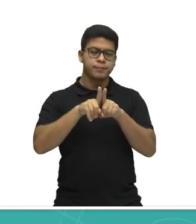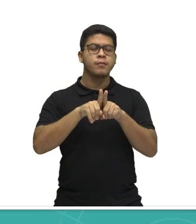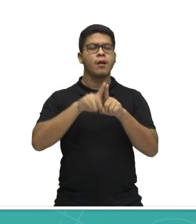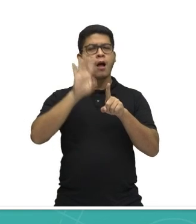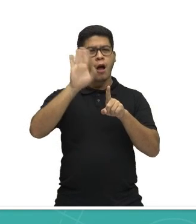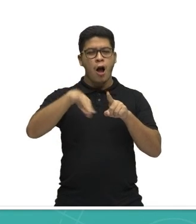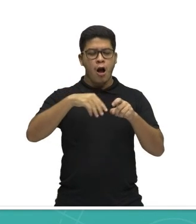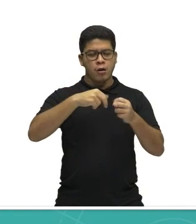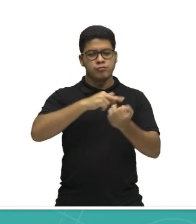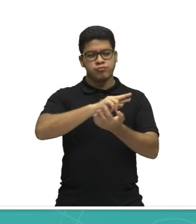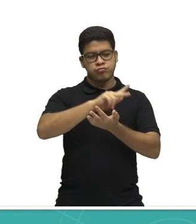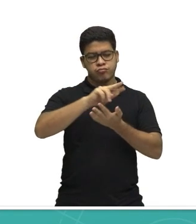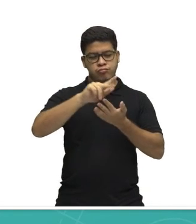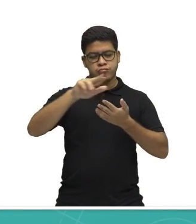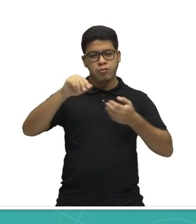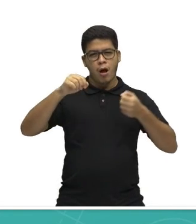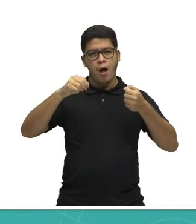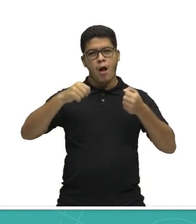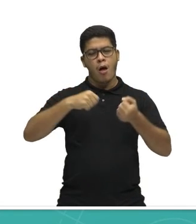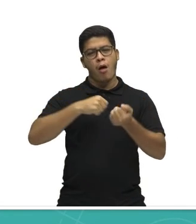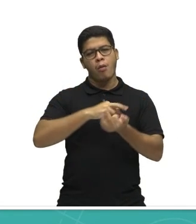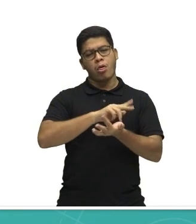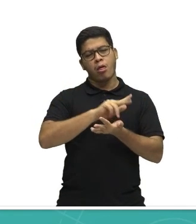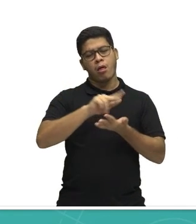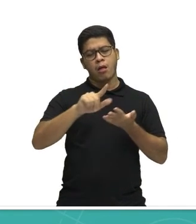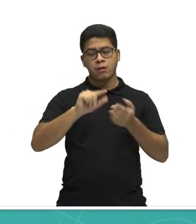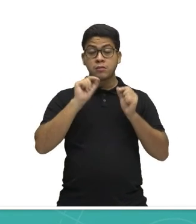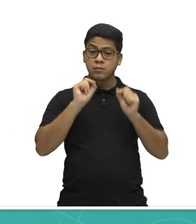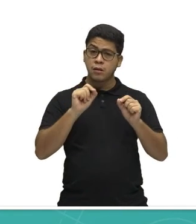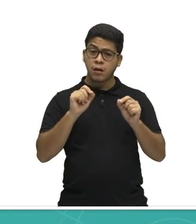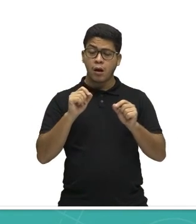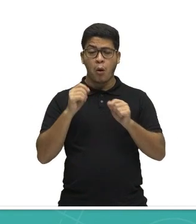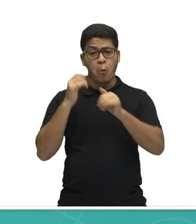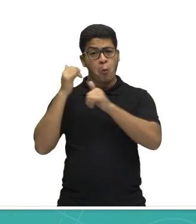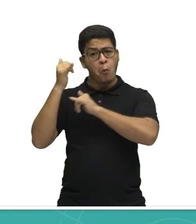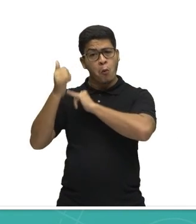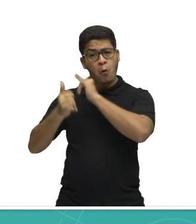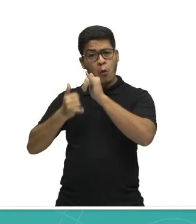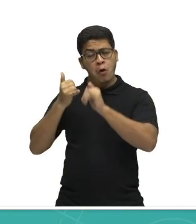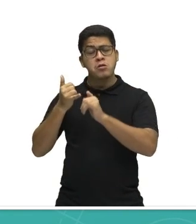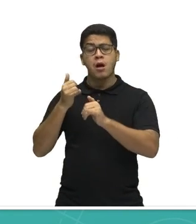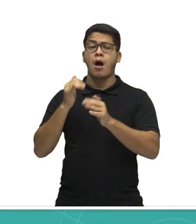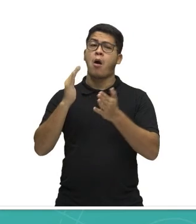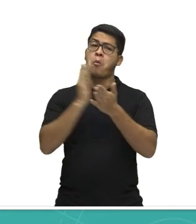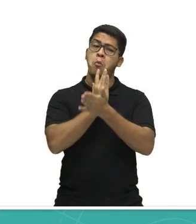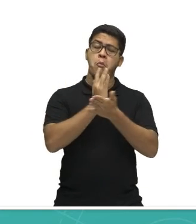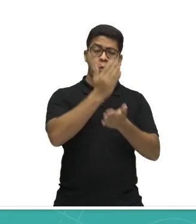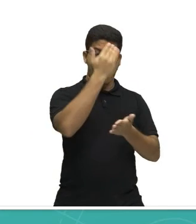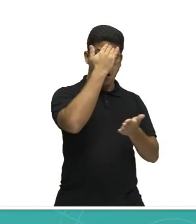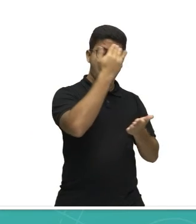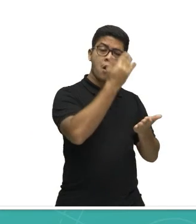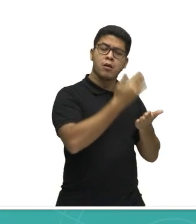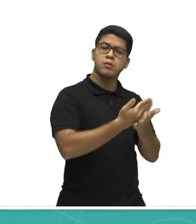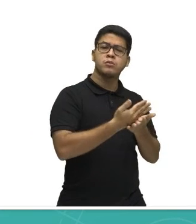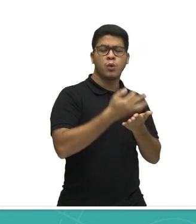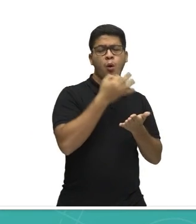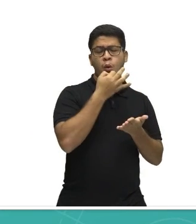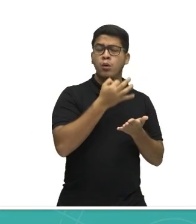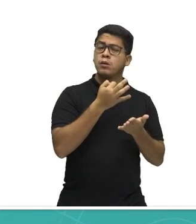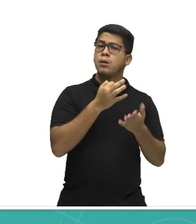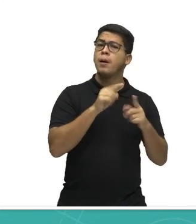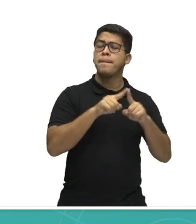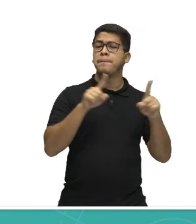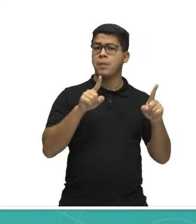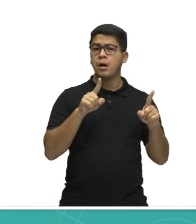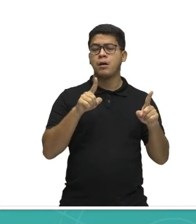riquíssima. Então, tem inúmeras. Eu só citei algumas lendas, algumas superstições, mas é riquíssimo. Se vocês